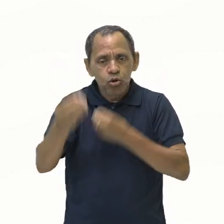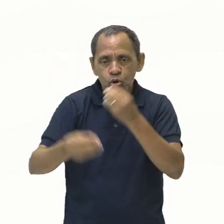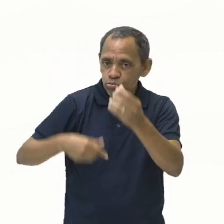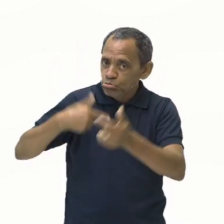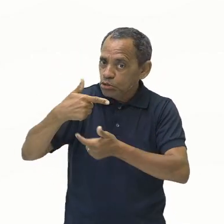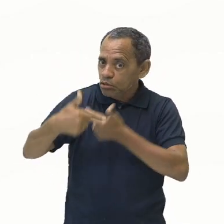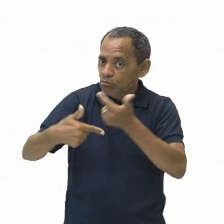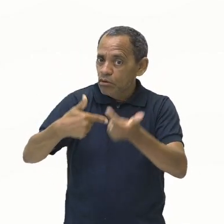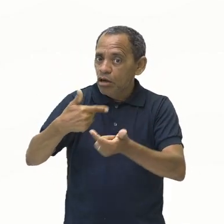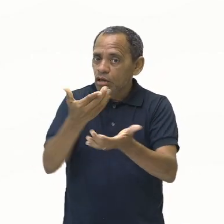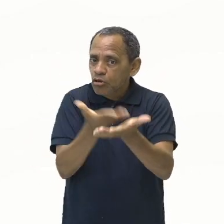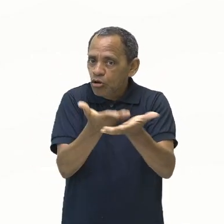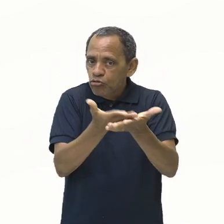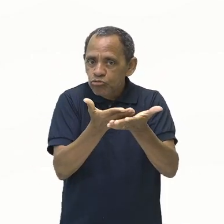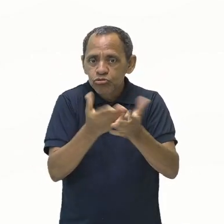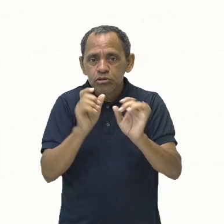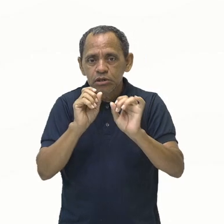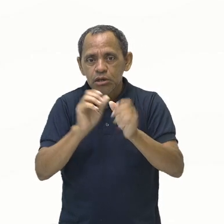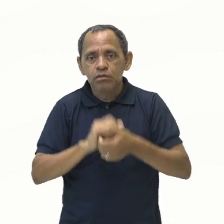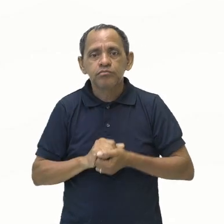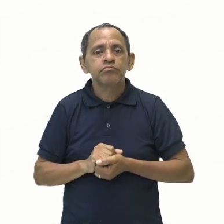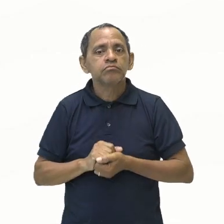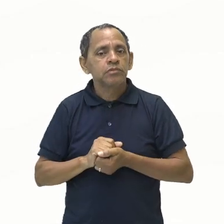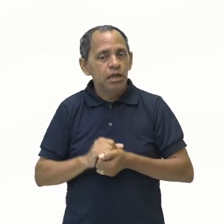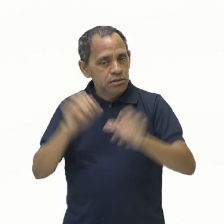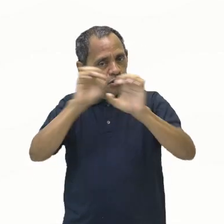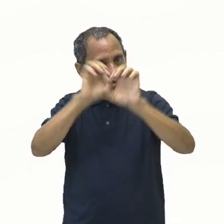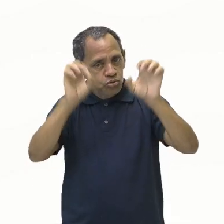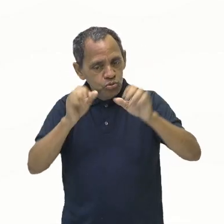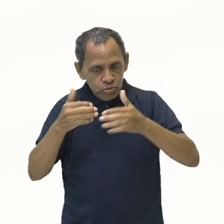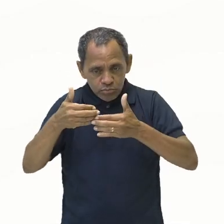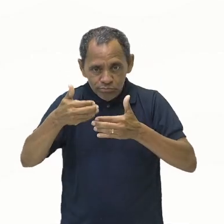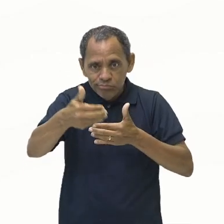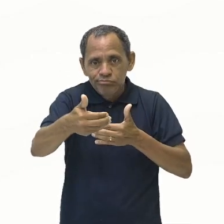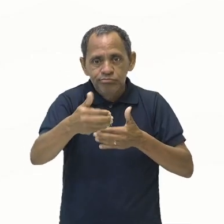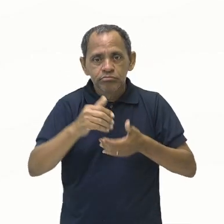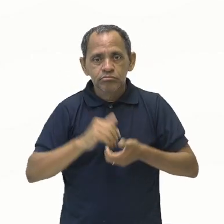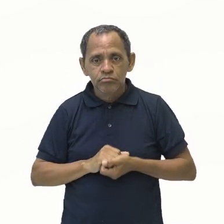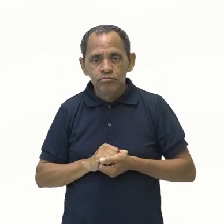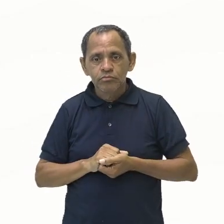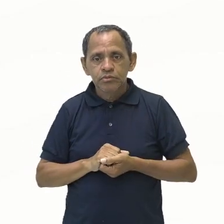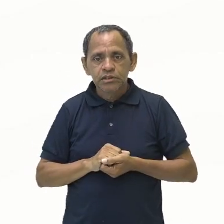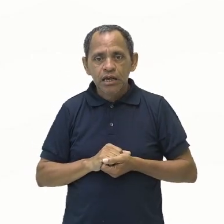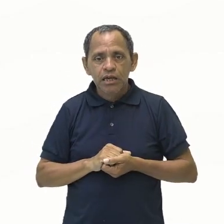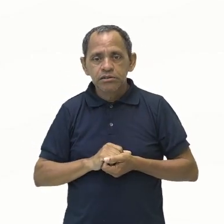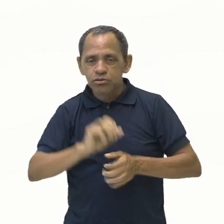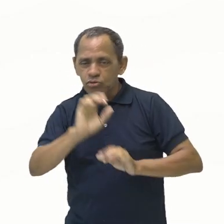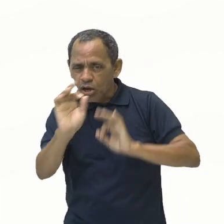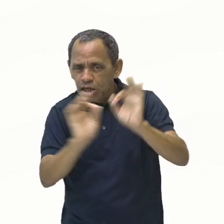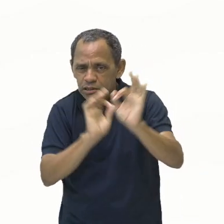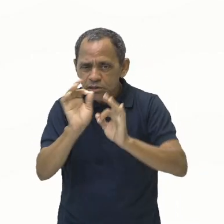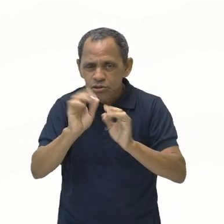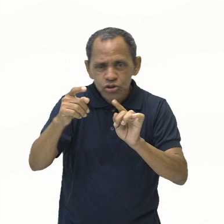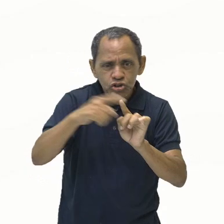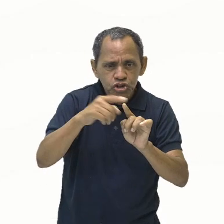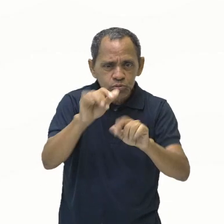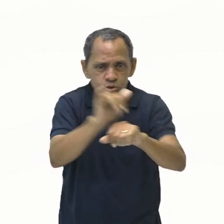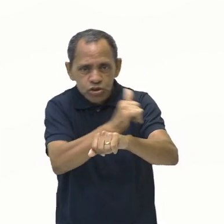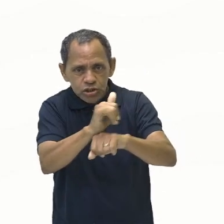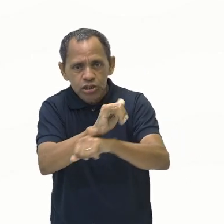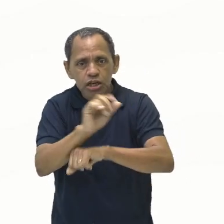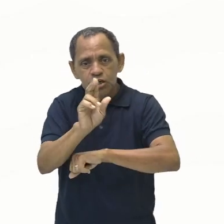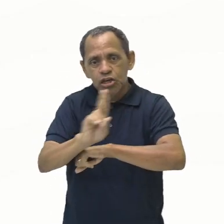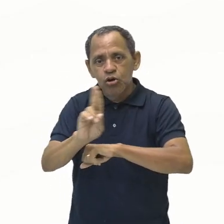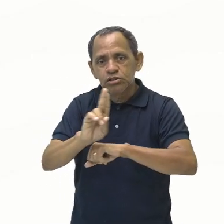trabalha essas estruturas ao longo do tempo. Esses arranjos, essa forma que vocês estão vendo,